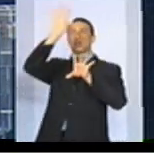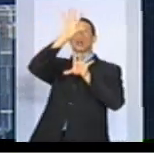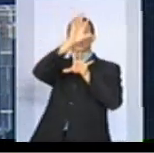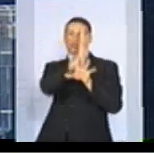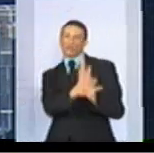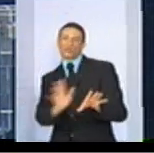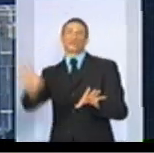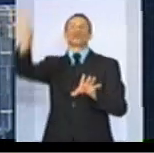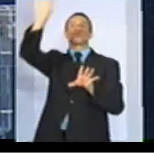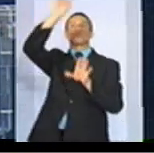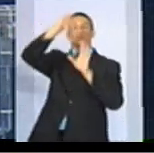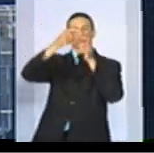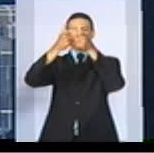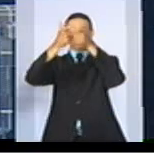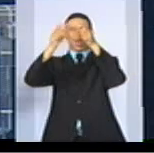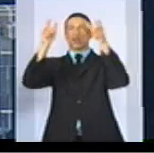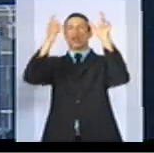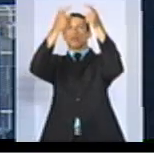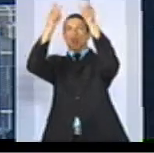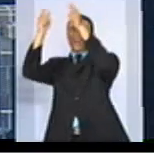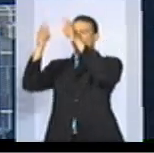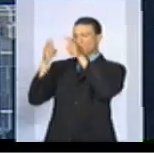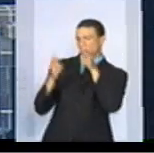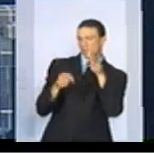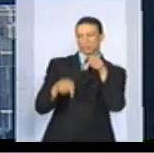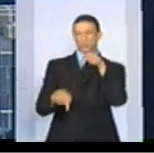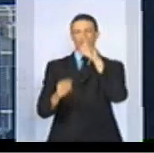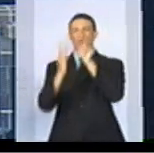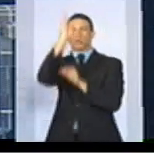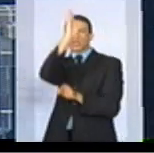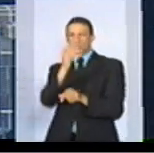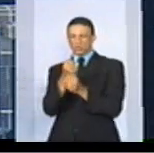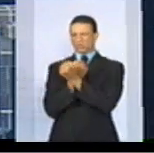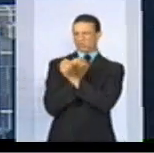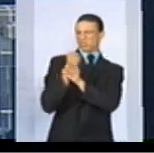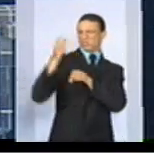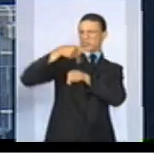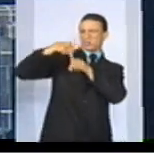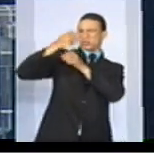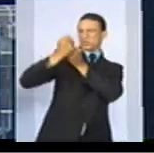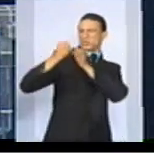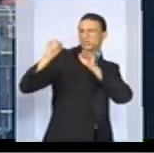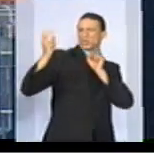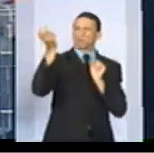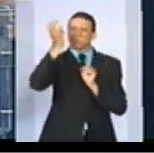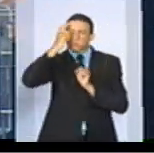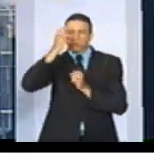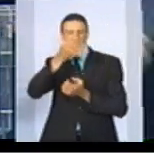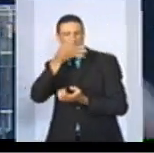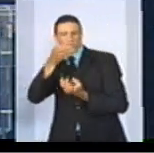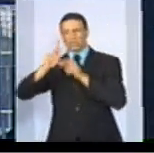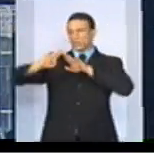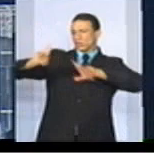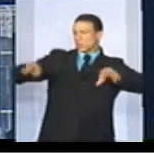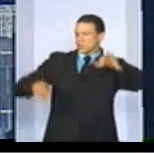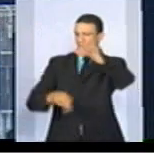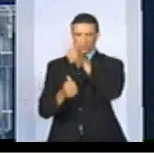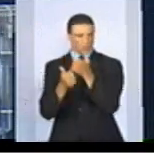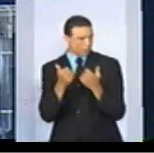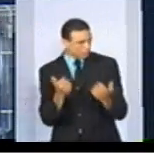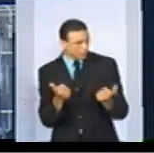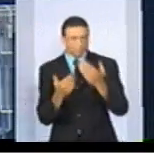produção audiovisual, que é fundamental para um país do nosso tamanho, onde temos várias falas, várias culturas, vários sotaques. É isso, obrigado.